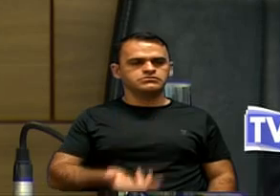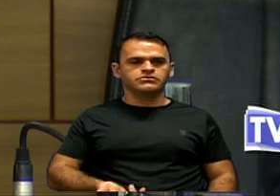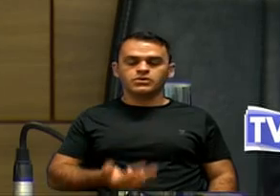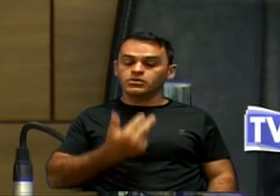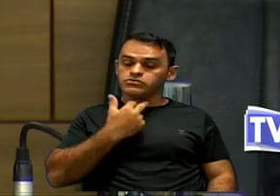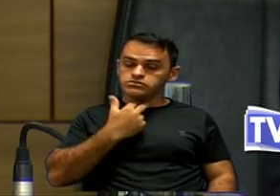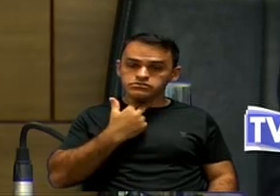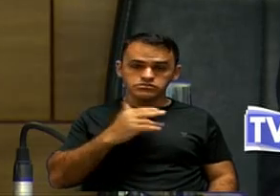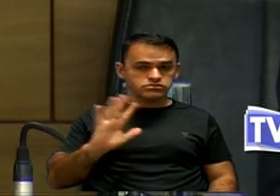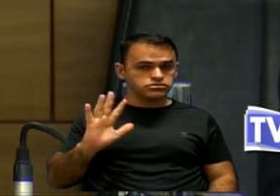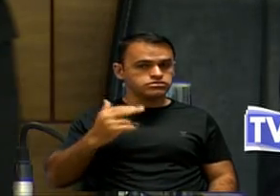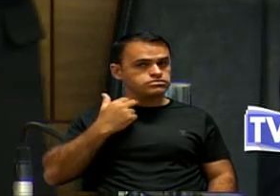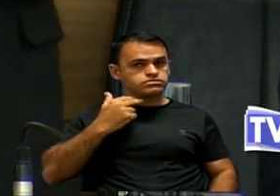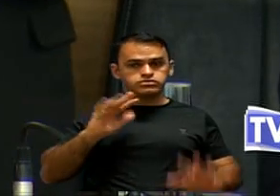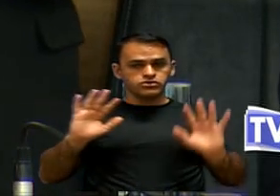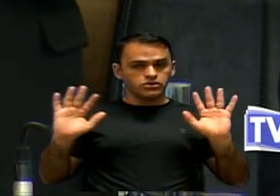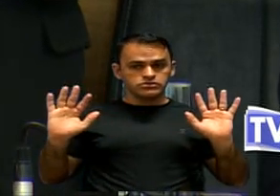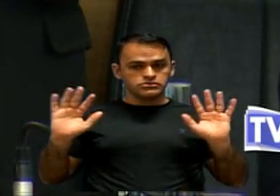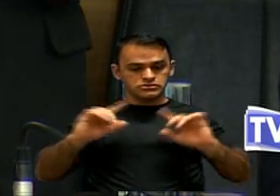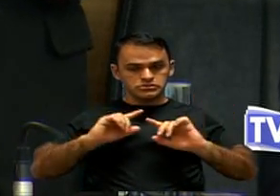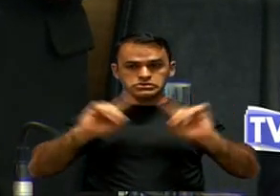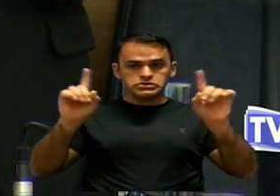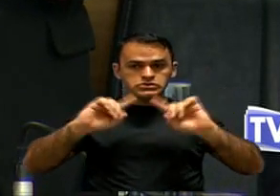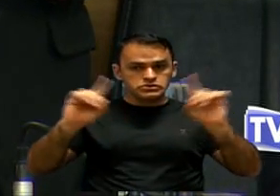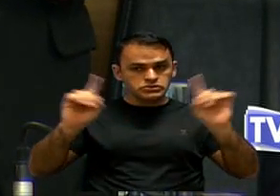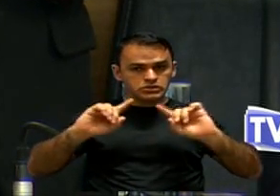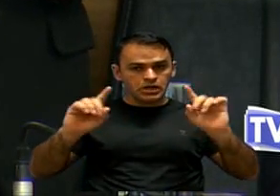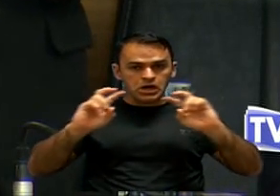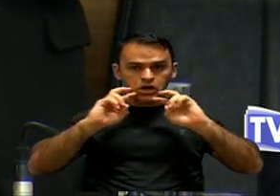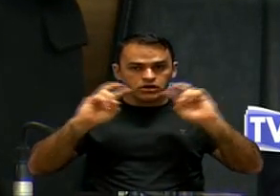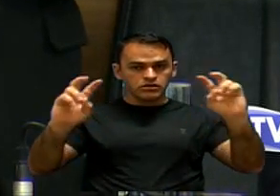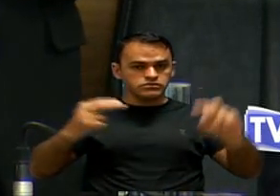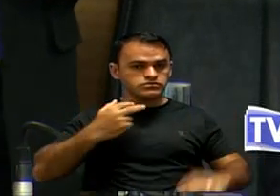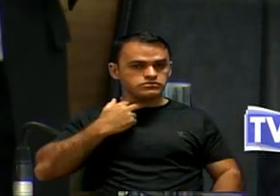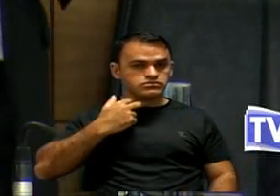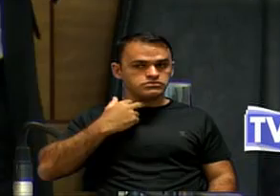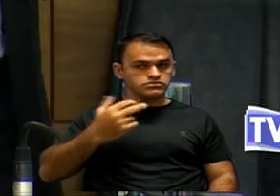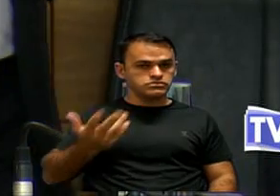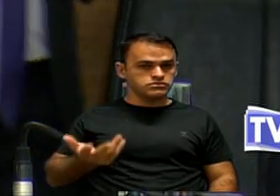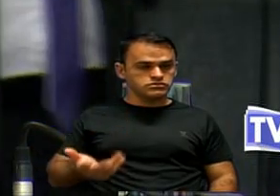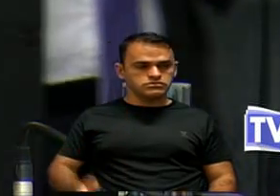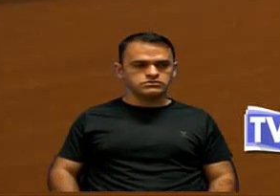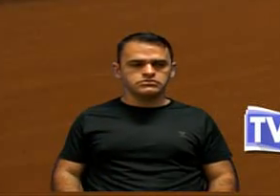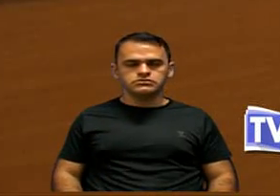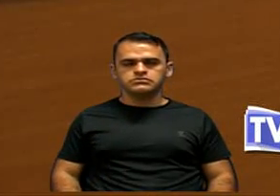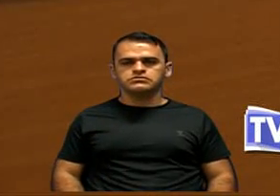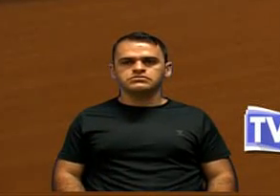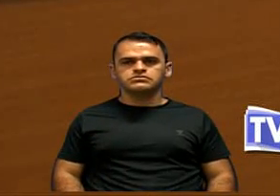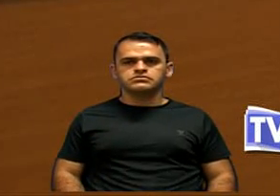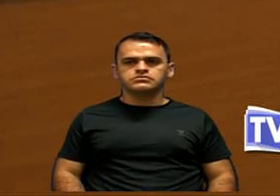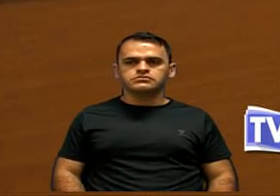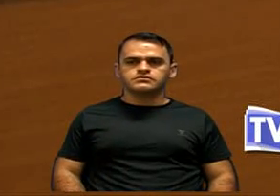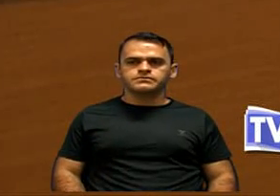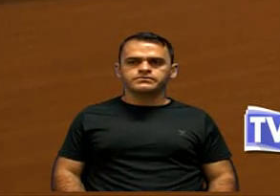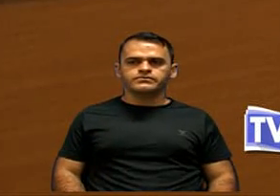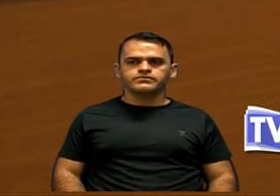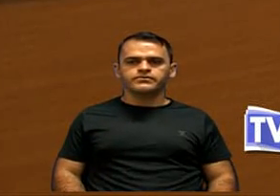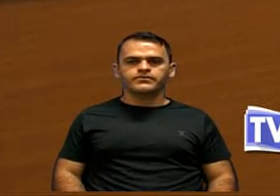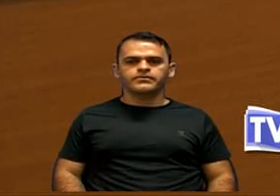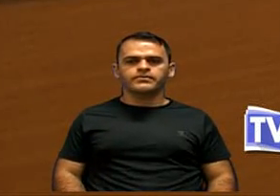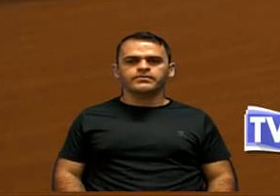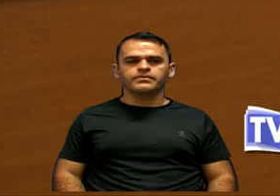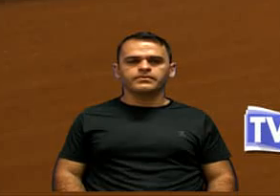Não podemos. O senhor não pode se manifestar aqui. O senhor não pode se manifestar aqui. Se você encaminhar, não pode. Porque a